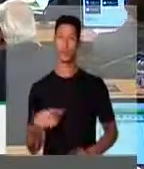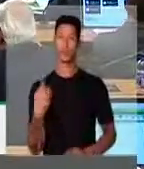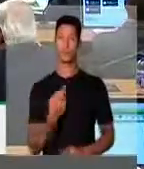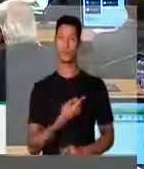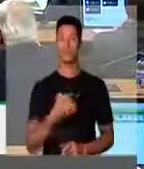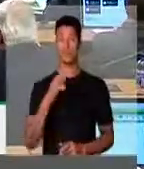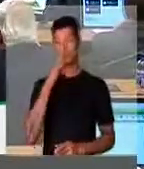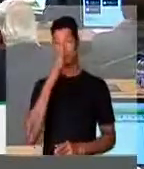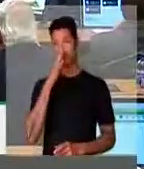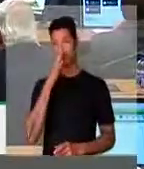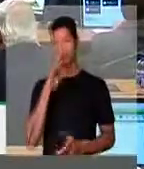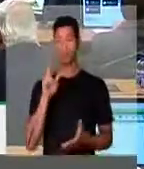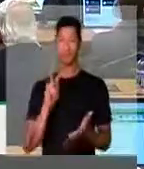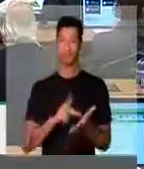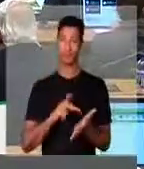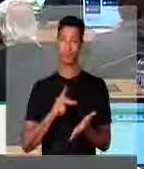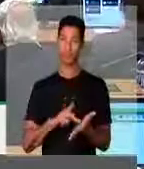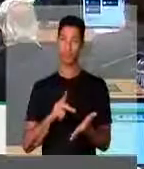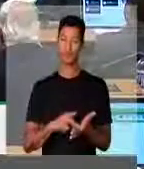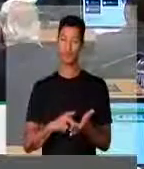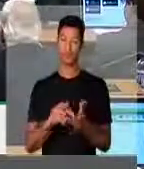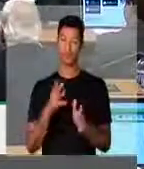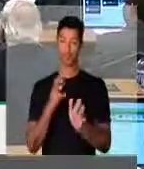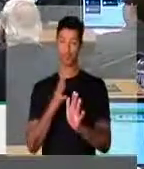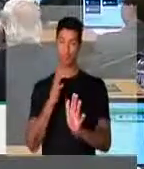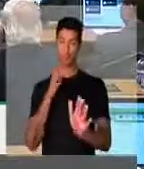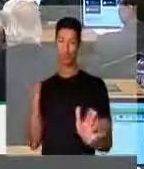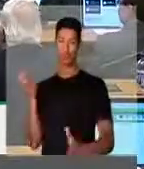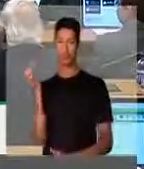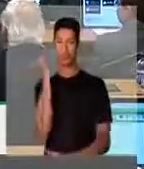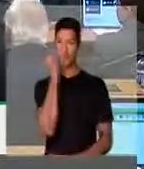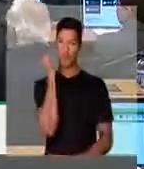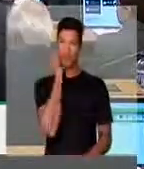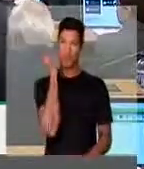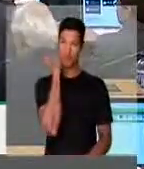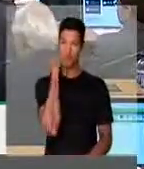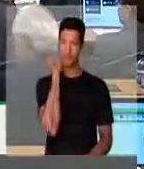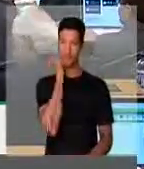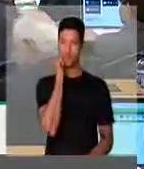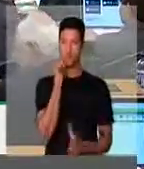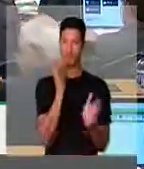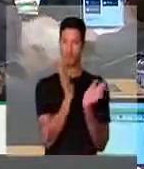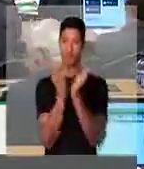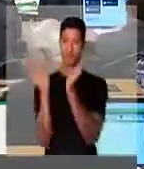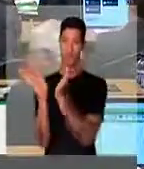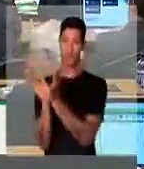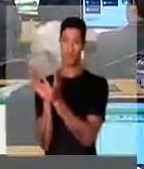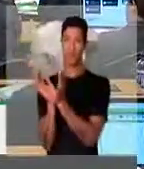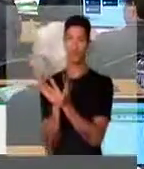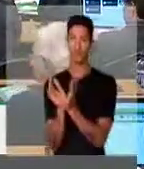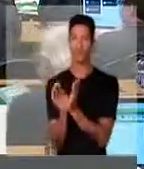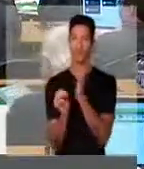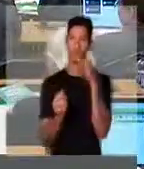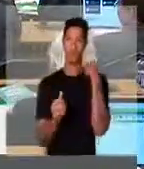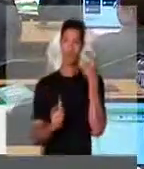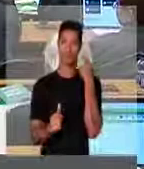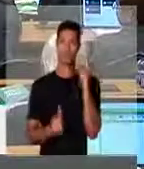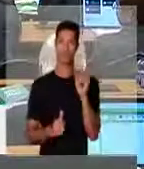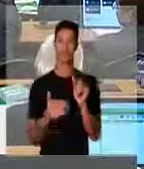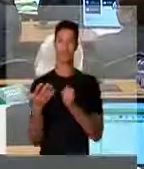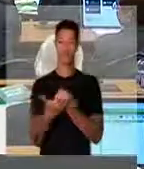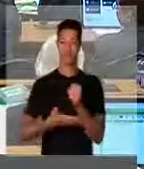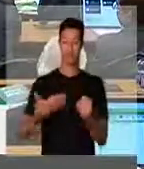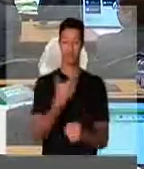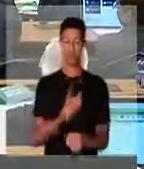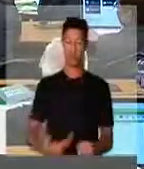nós estamos assistindo um verdadeiro desfile de cara de pau de parte de deputados da